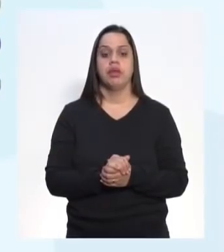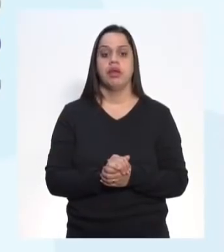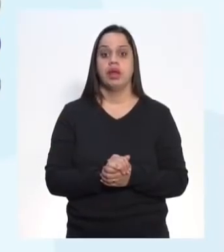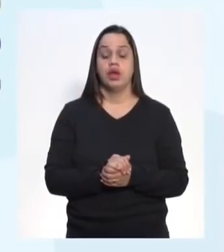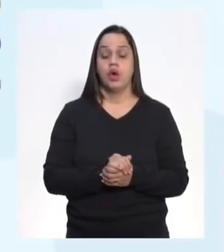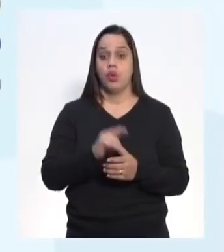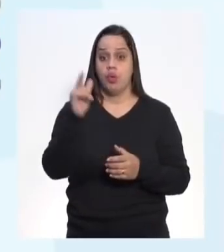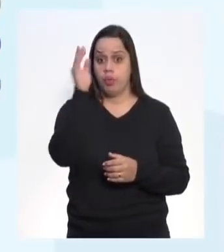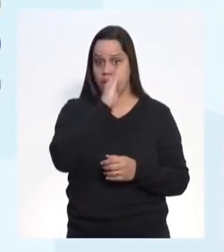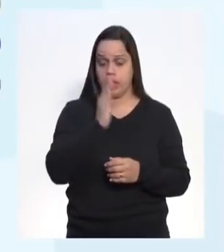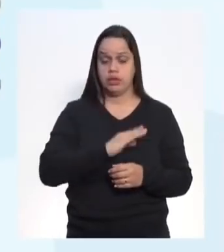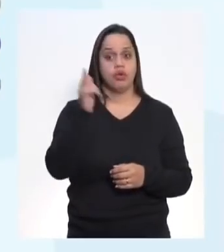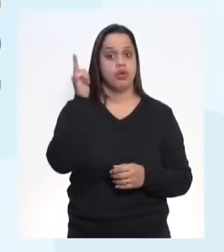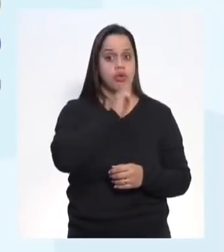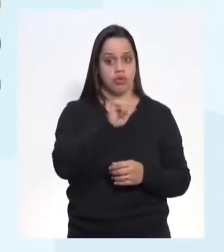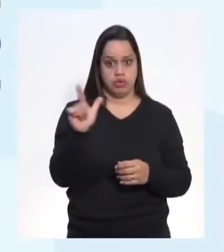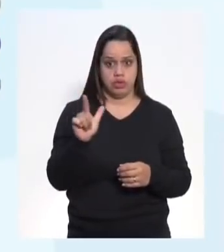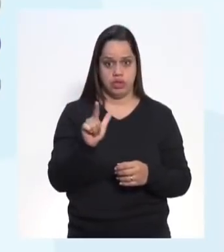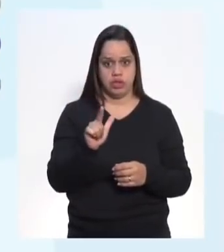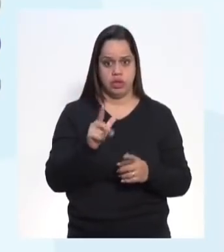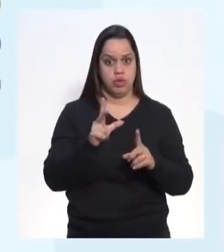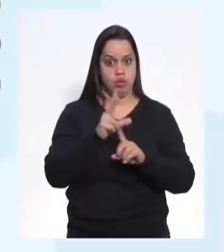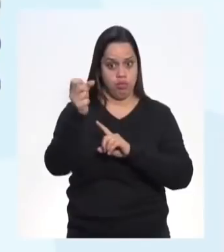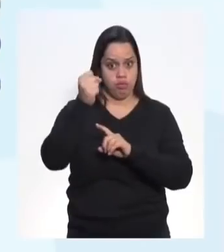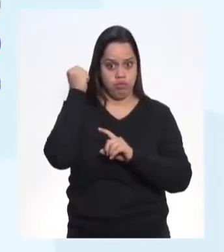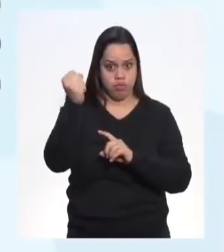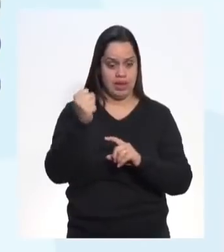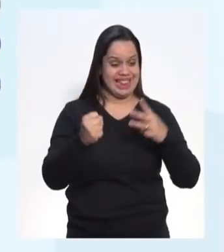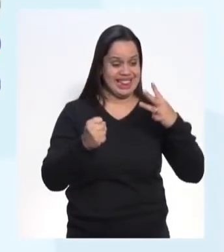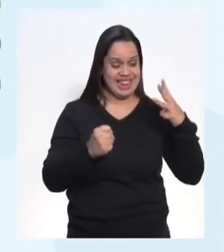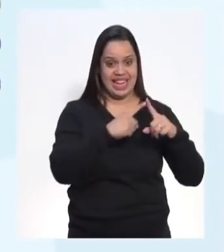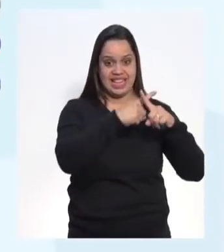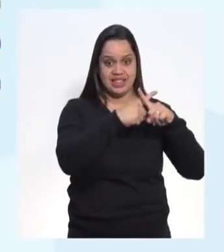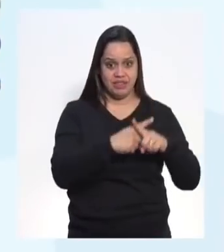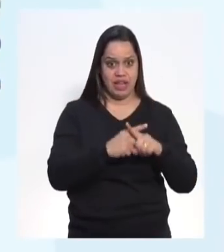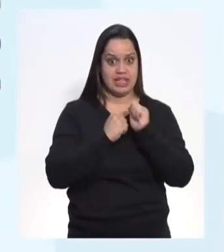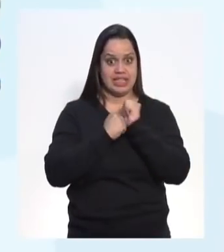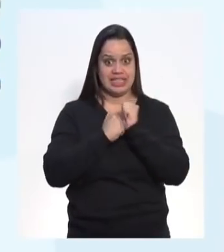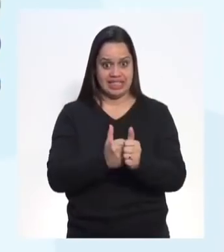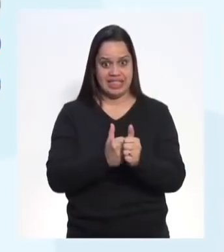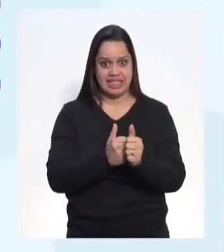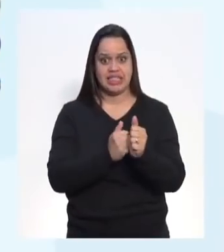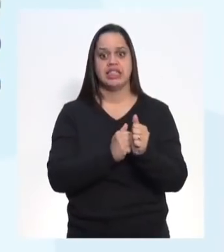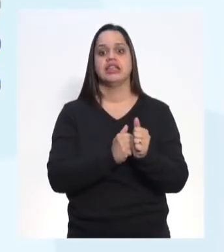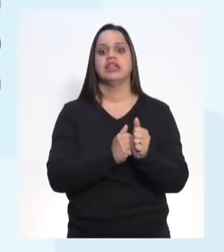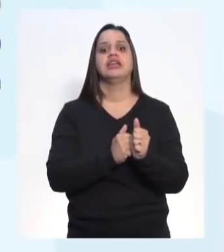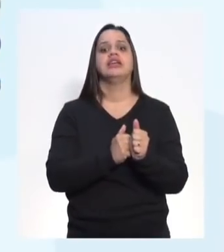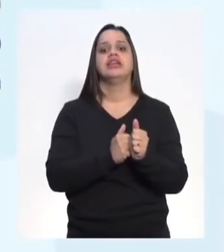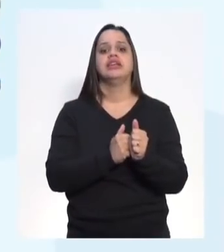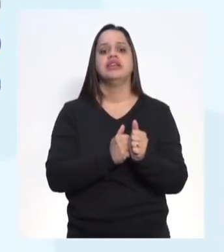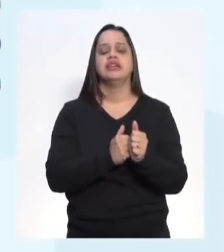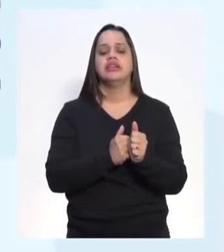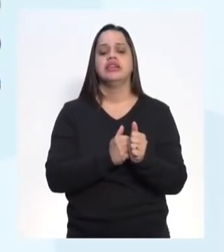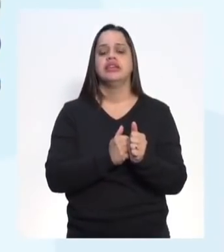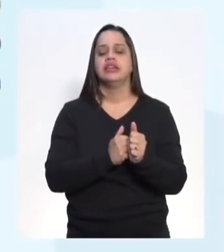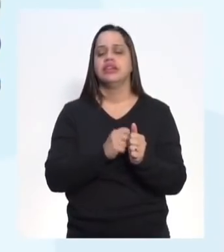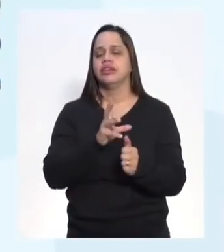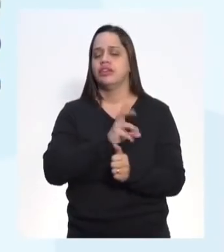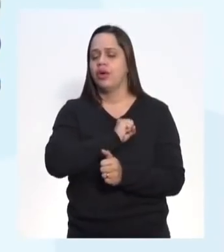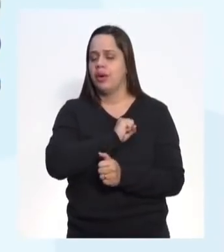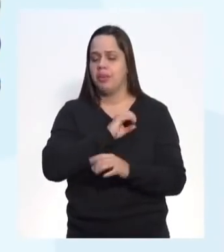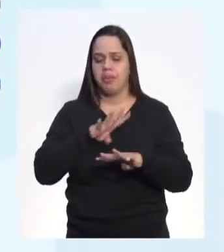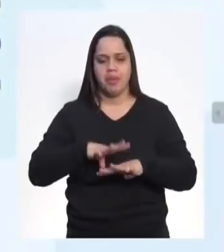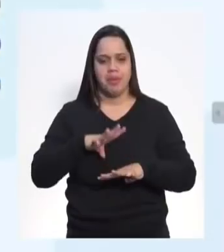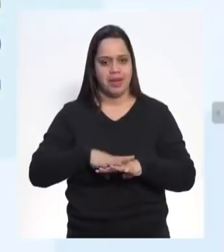fosse campeão 3 vezes consecutivas, olha que legal. Ai, como eu amo a matemática, Ale.